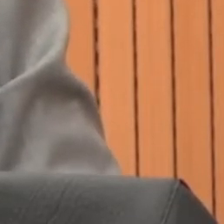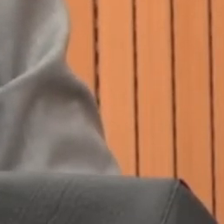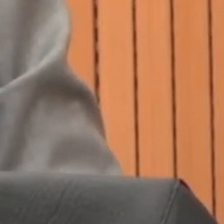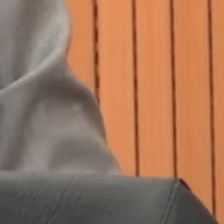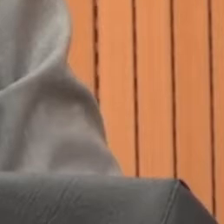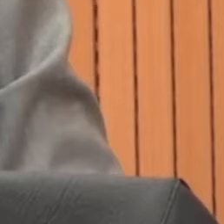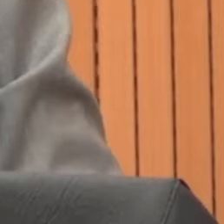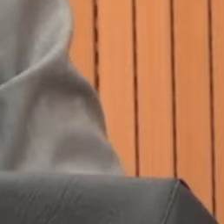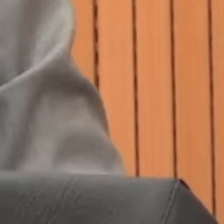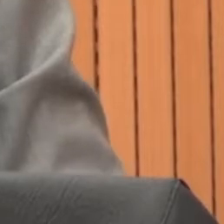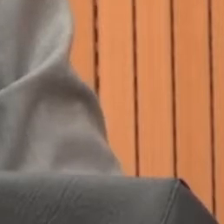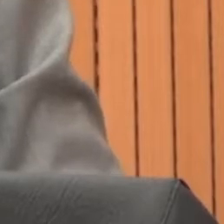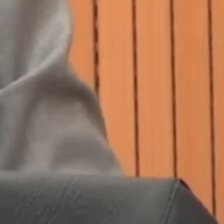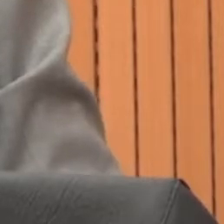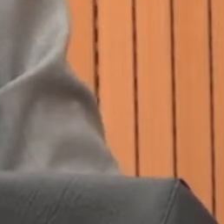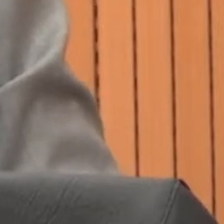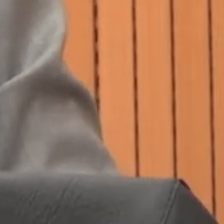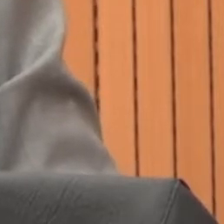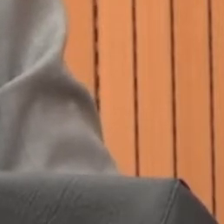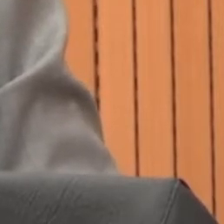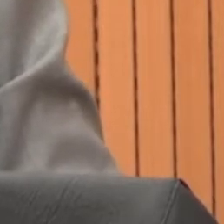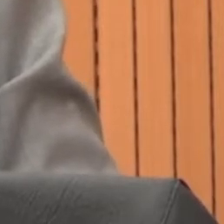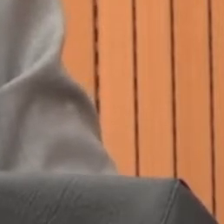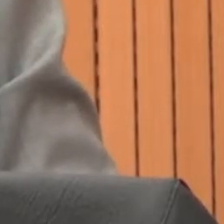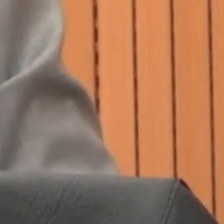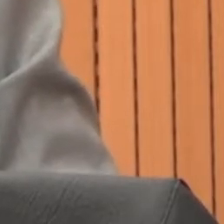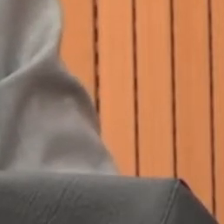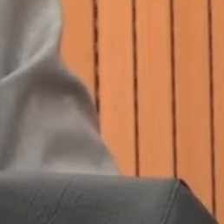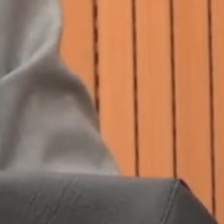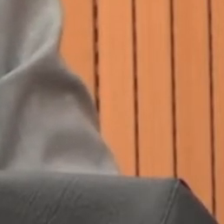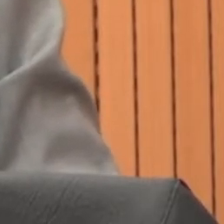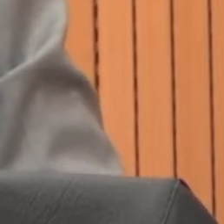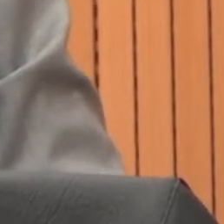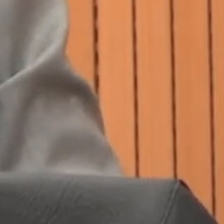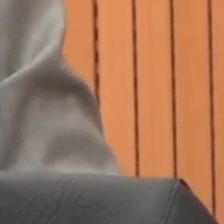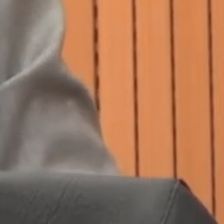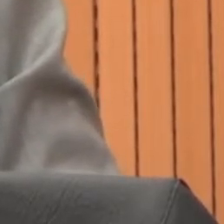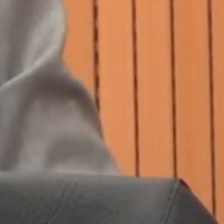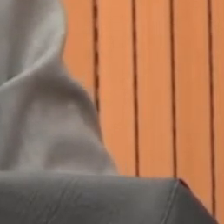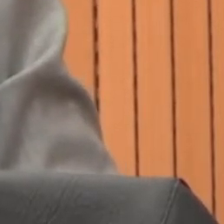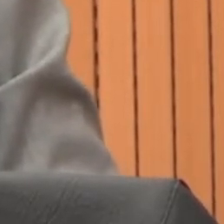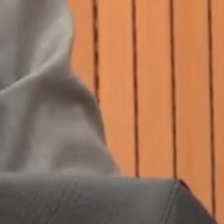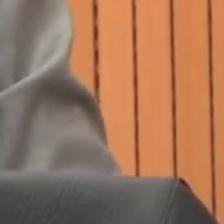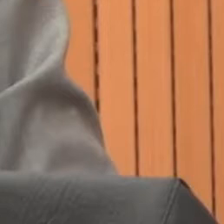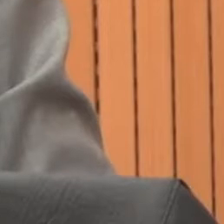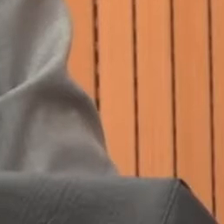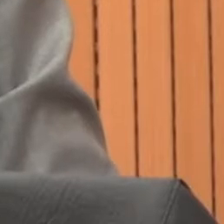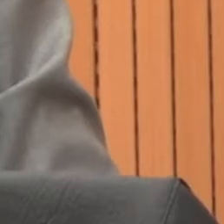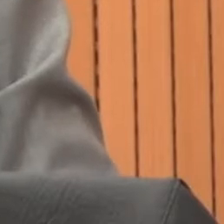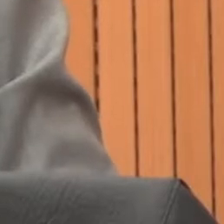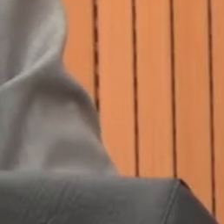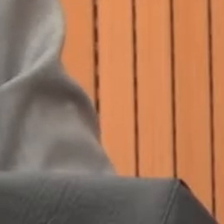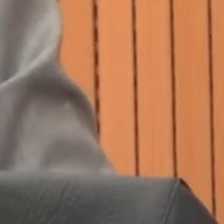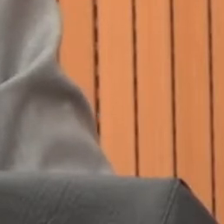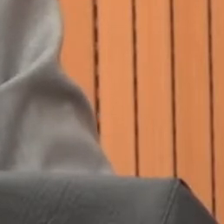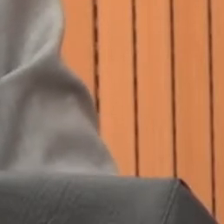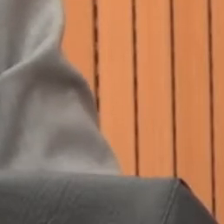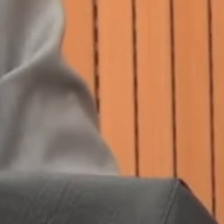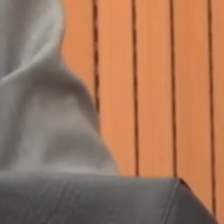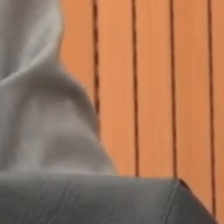ficar muito claro. E a gente acha que o estudante qualifica o serviço. Ele exige do médico, exige atualização,